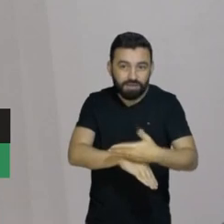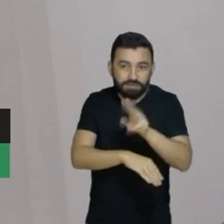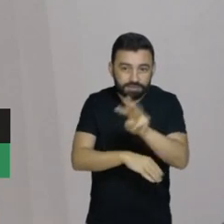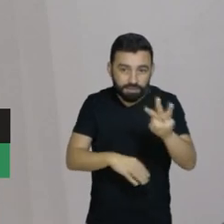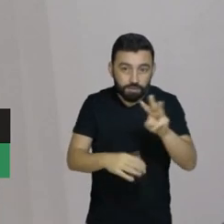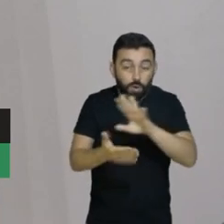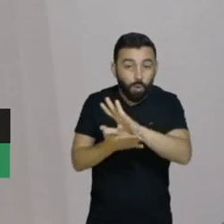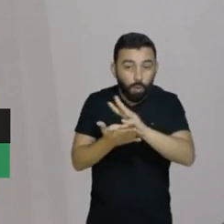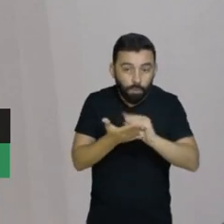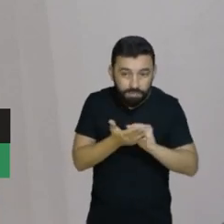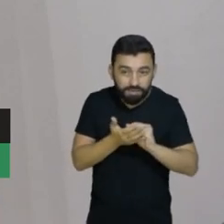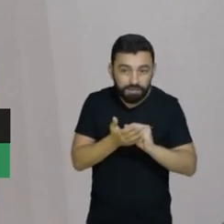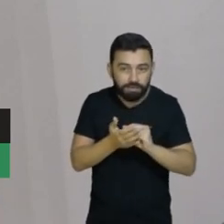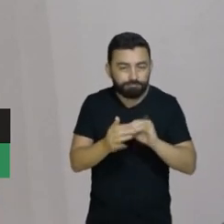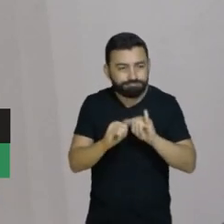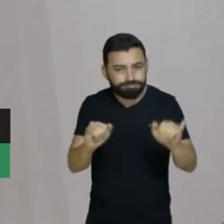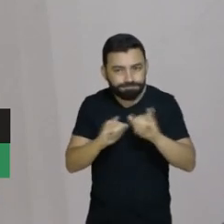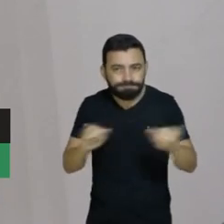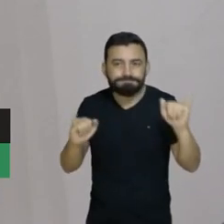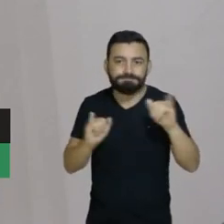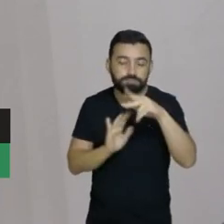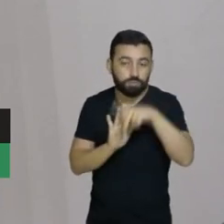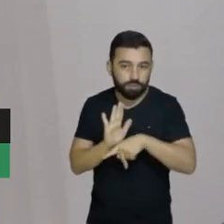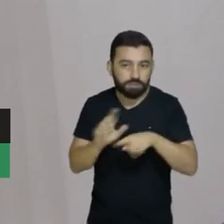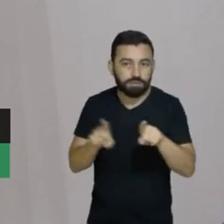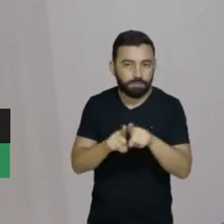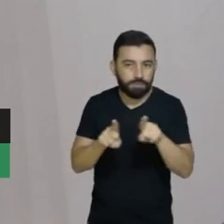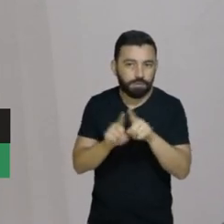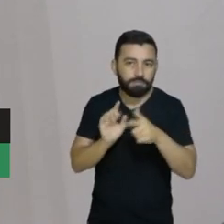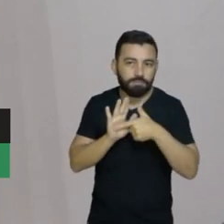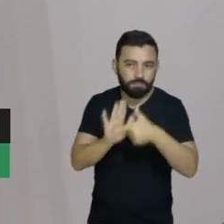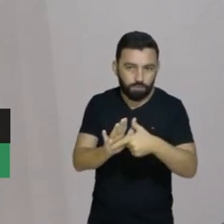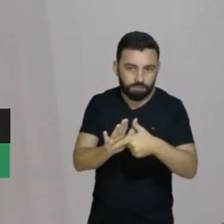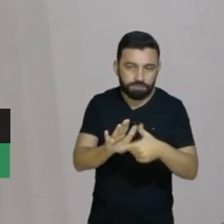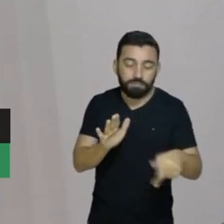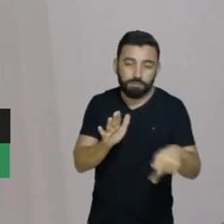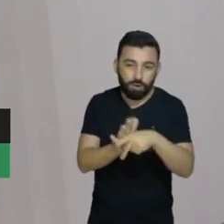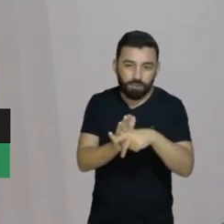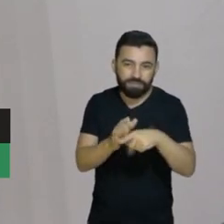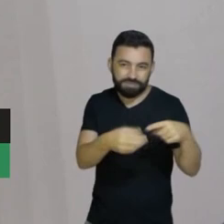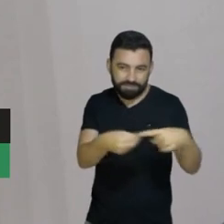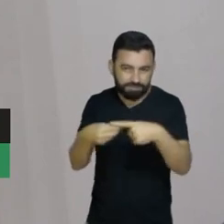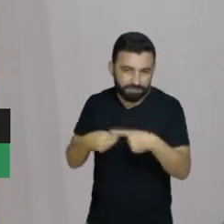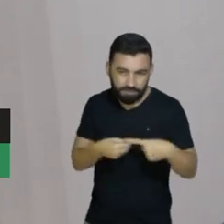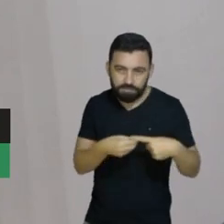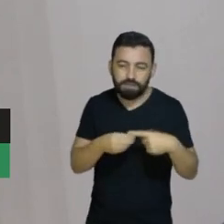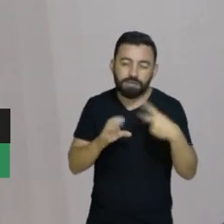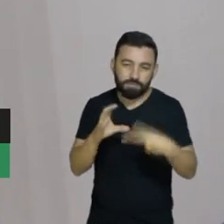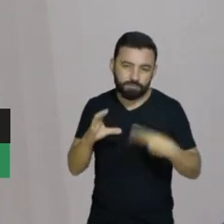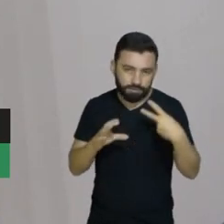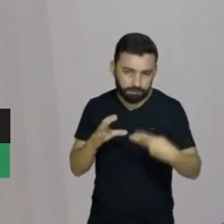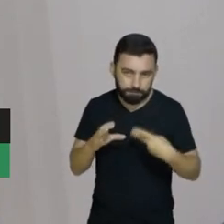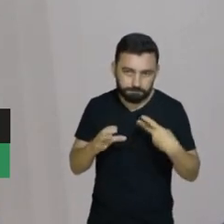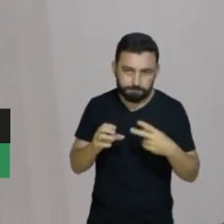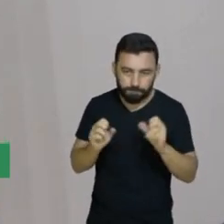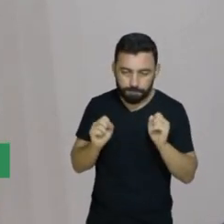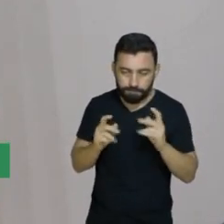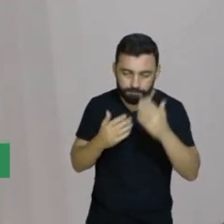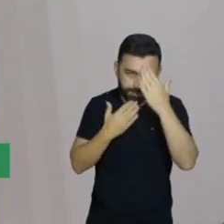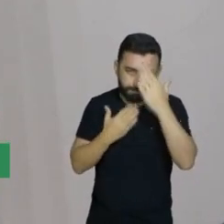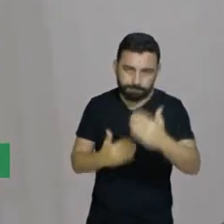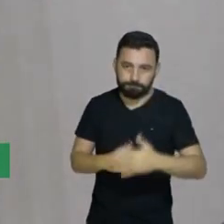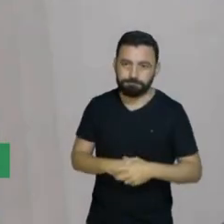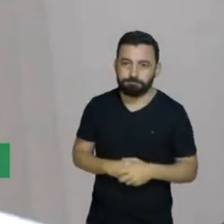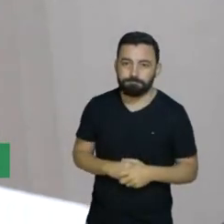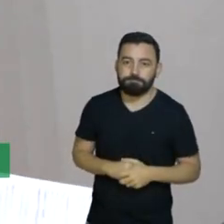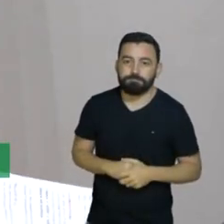copie, replique esse projeto e apresente também no seu município, para a Câmara de Vereadores da sua cidade. Muito obrigada.